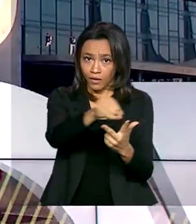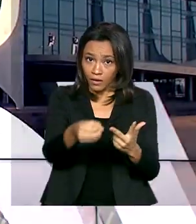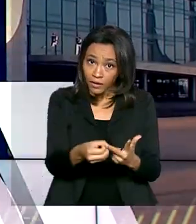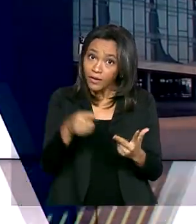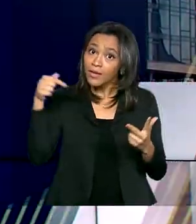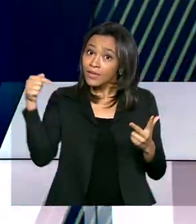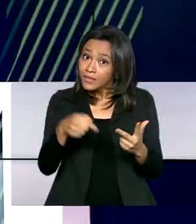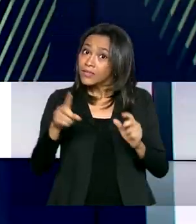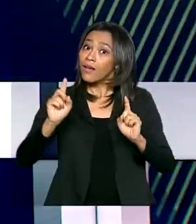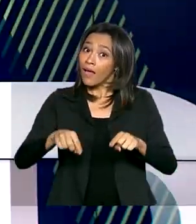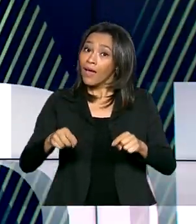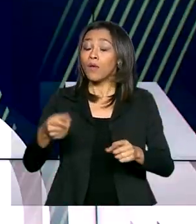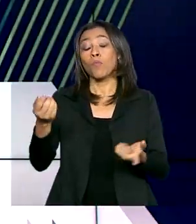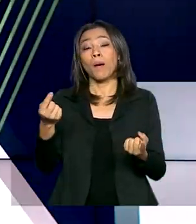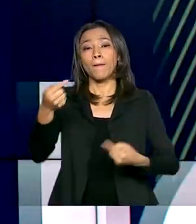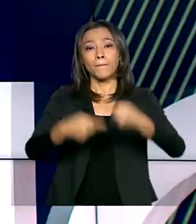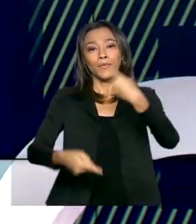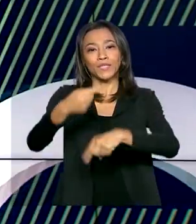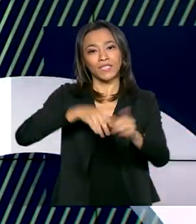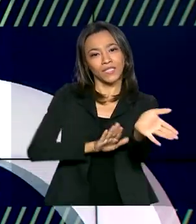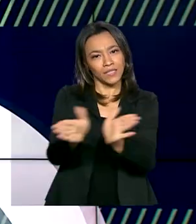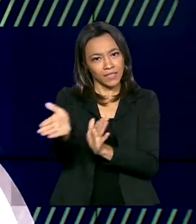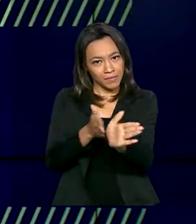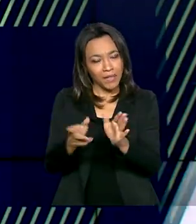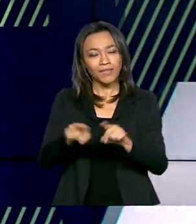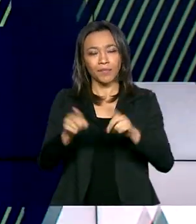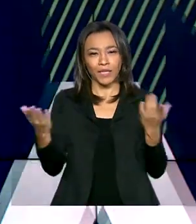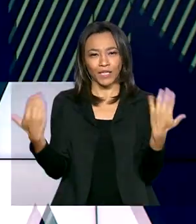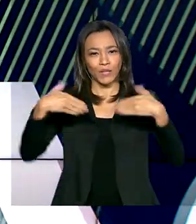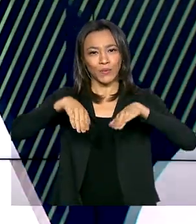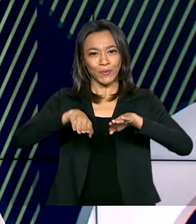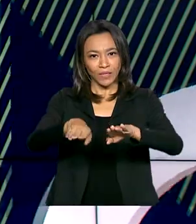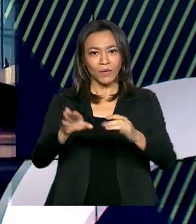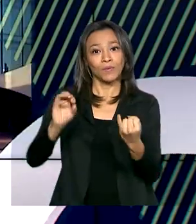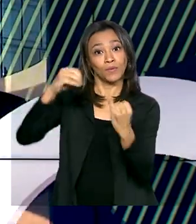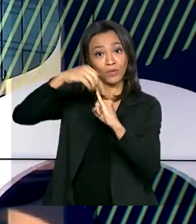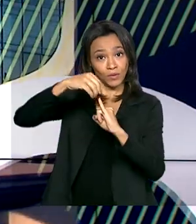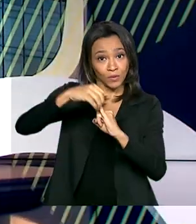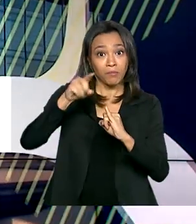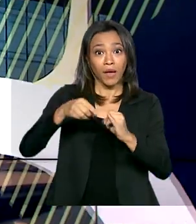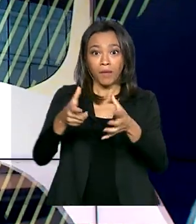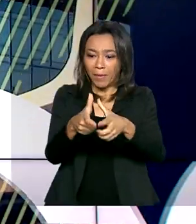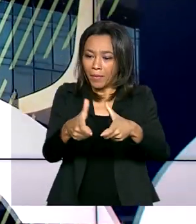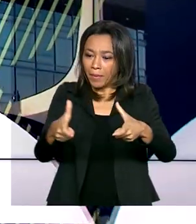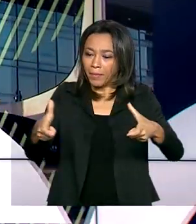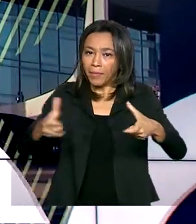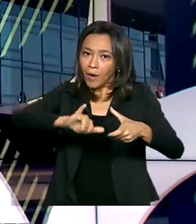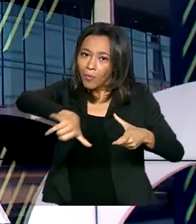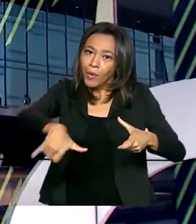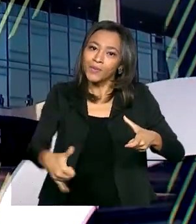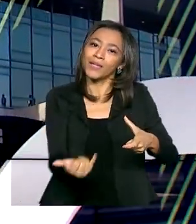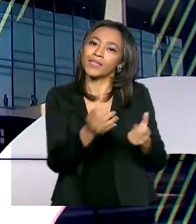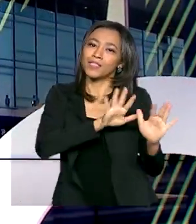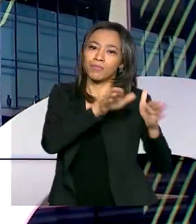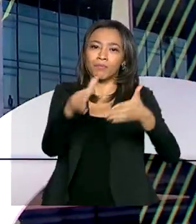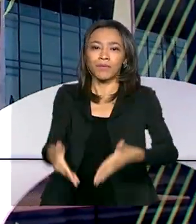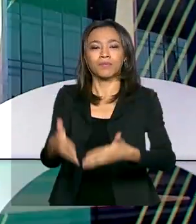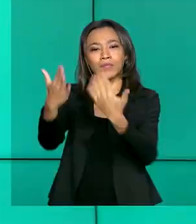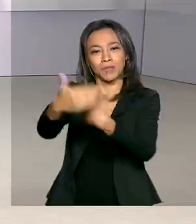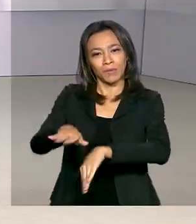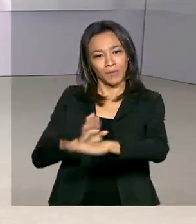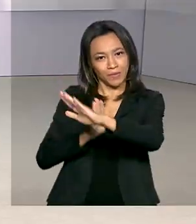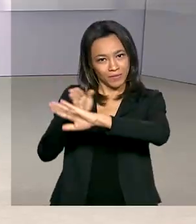faz parte da política de acessibilidade e inclusão do Instituto para ampliar as oportunidades de participação.